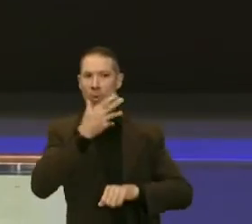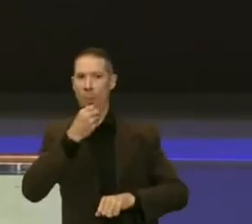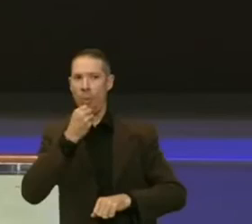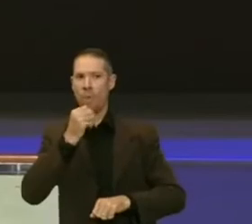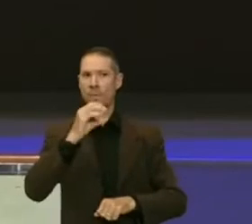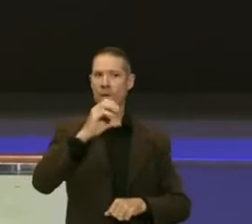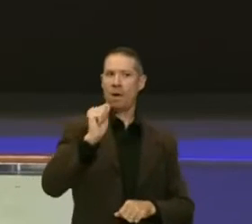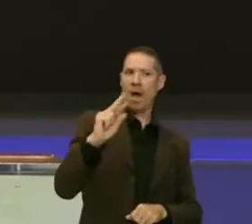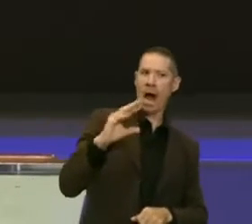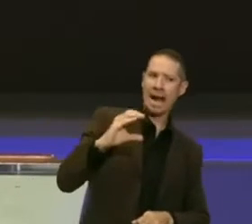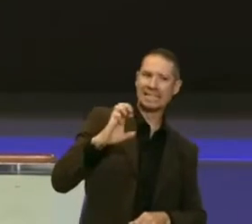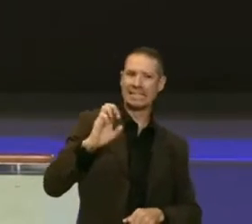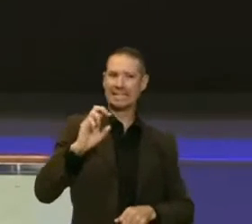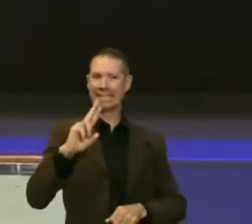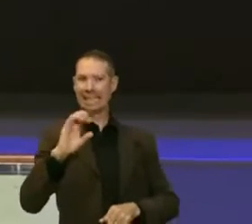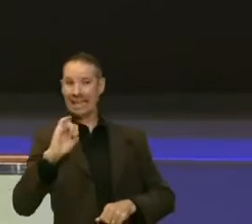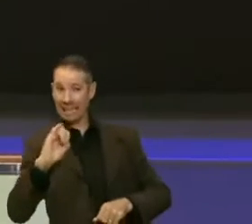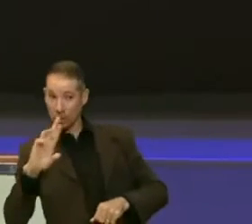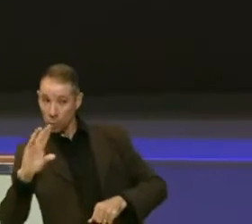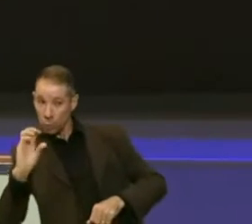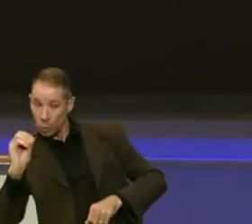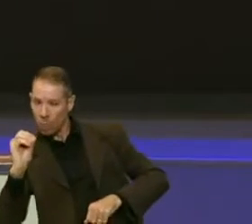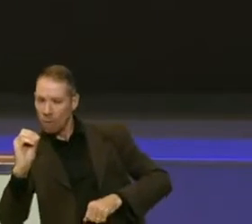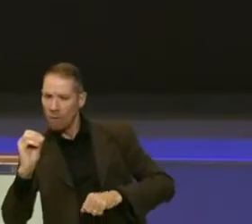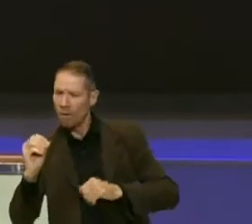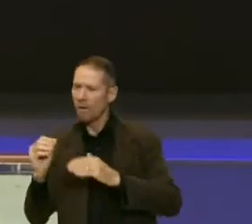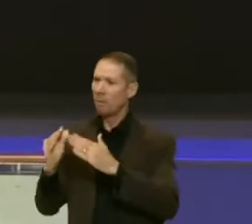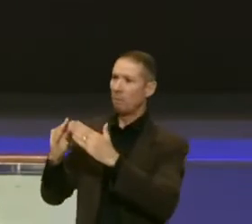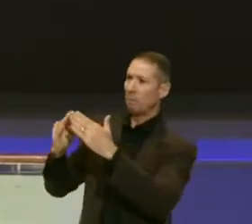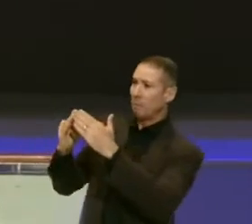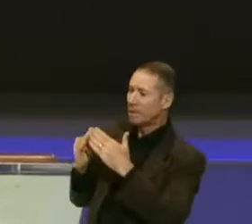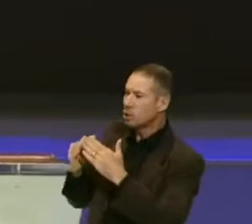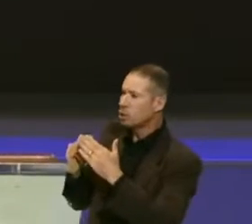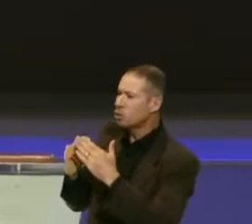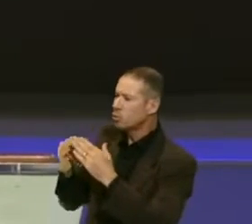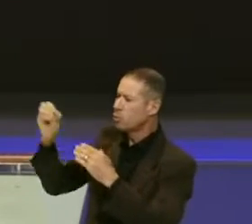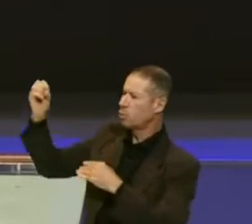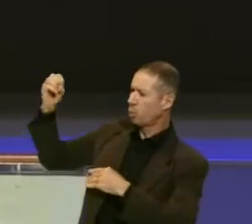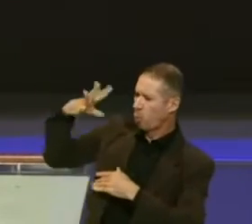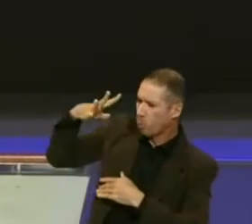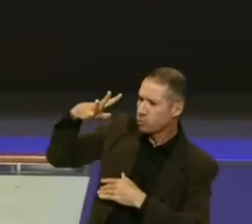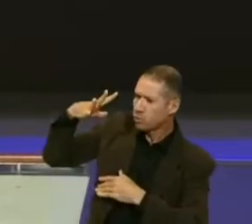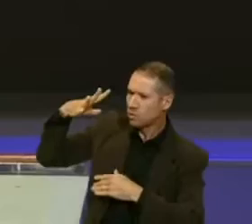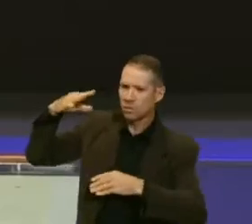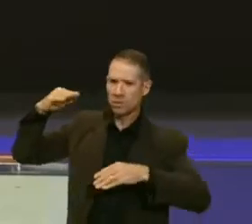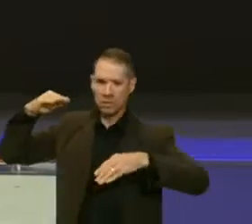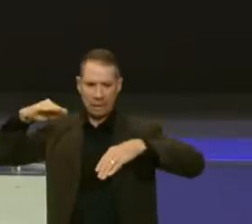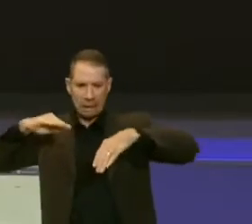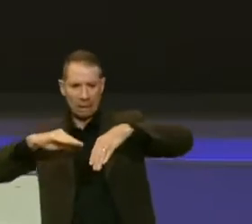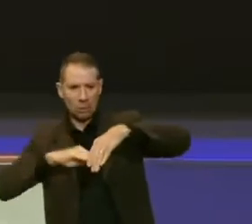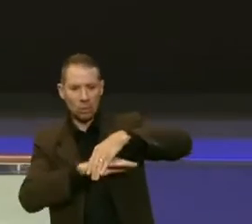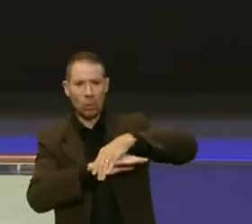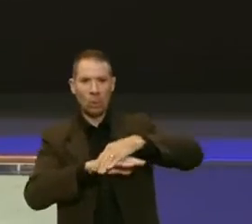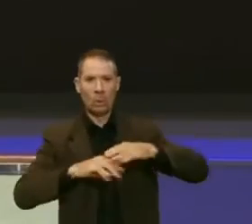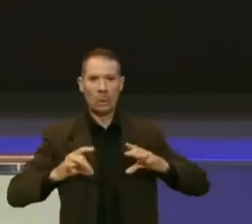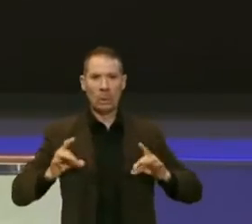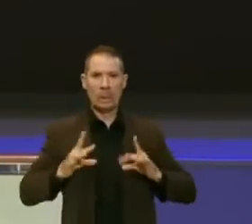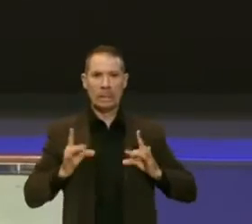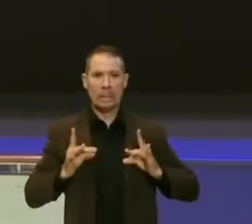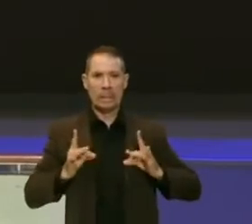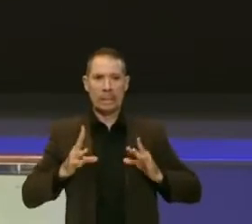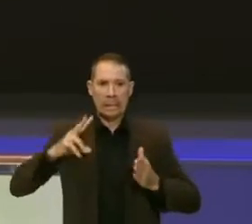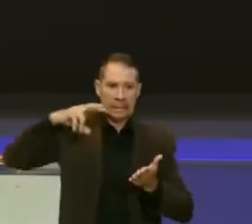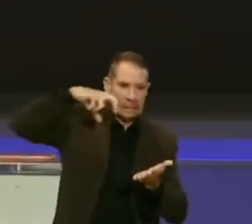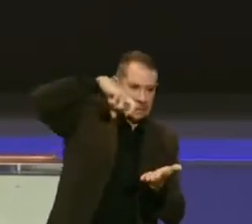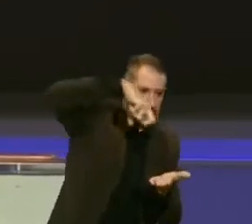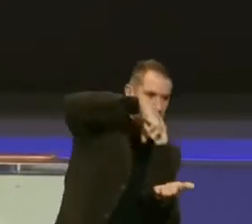carcereiro, tendo pedido uma luz, entrou precipitadamente trêmulo e prostrou-se